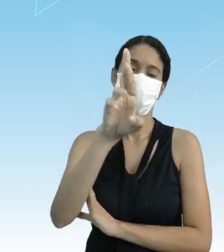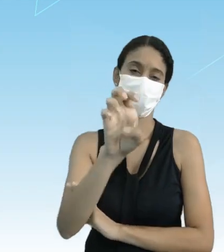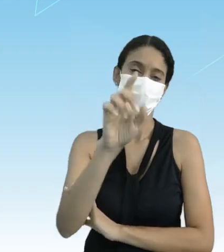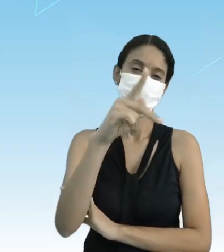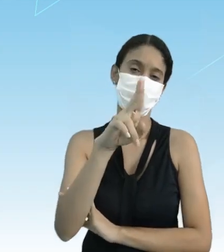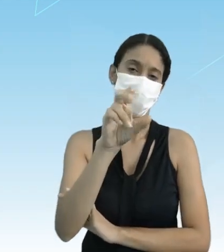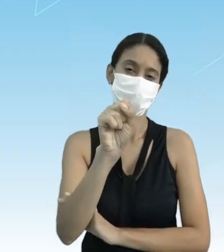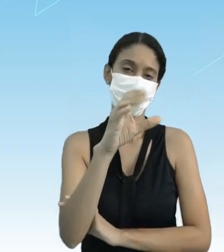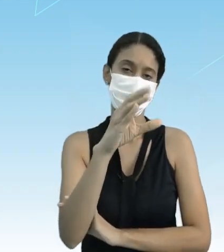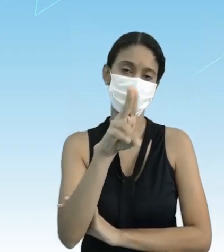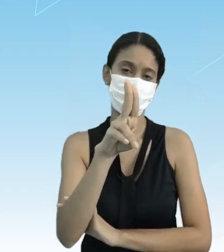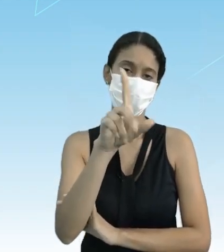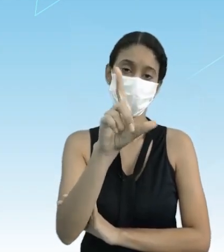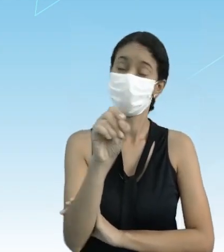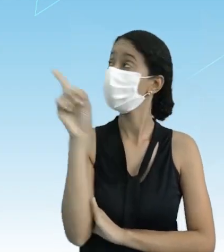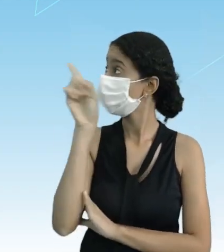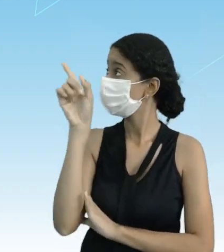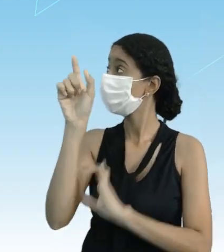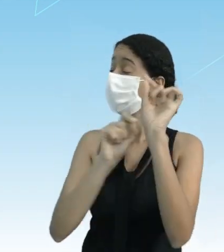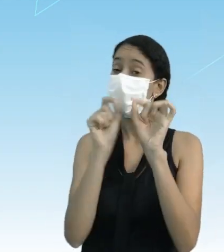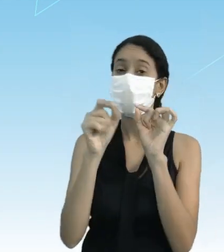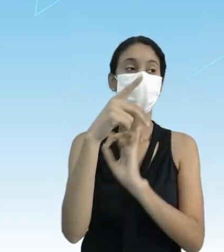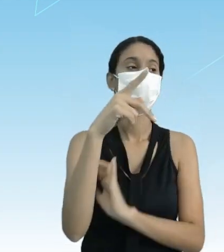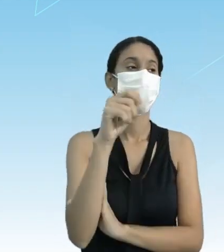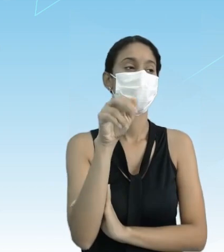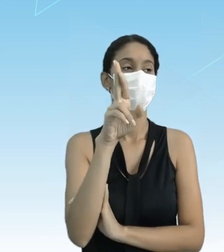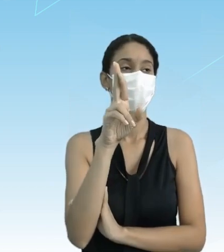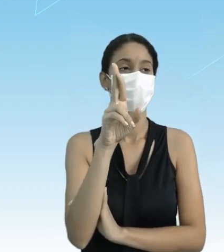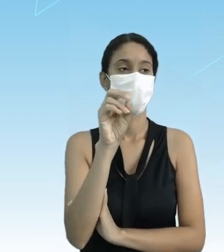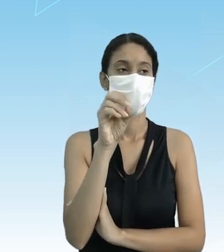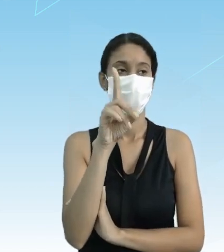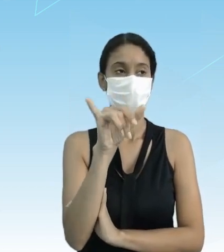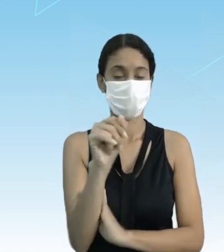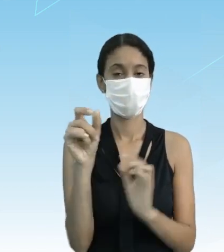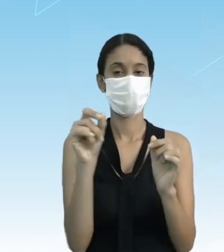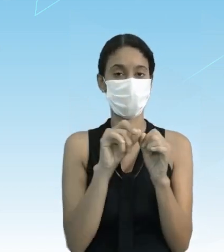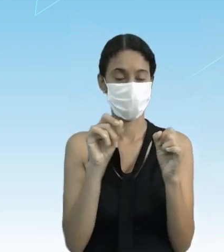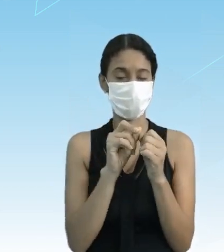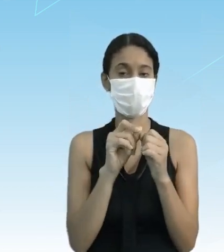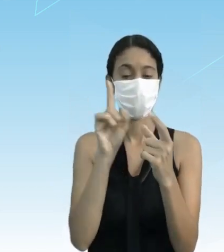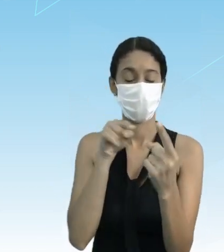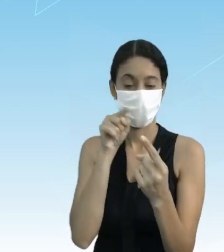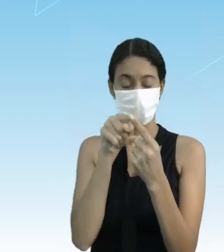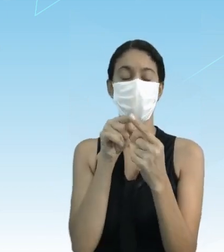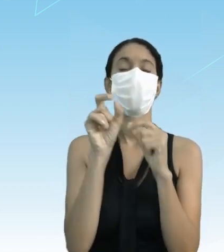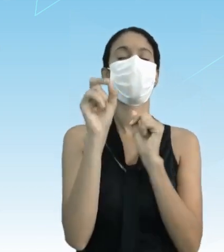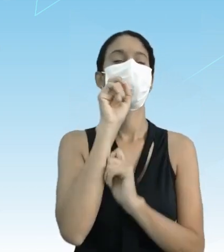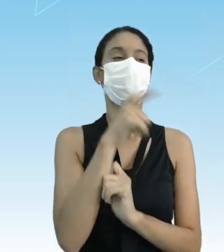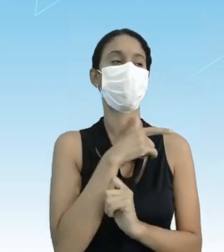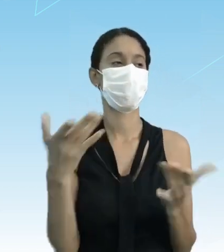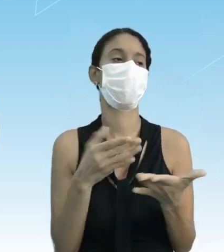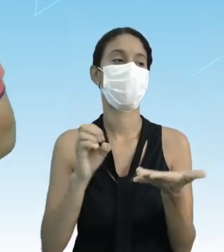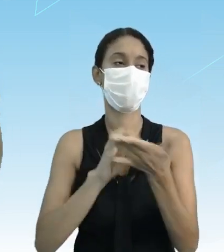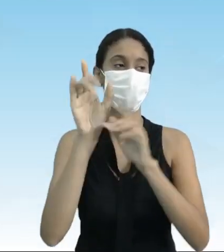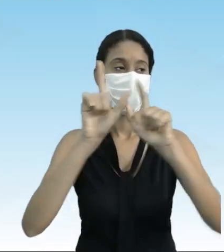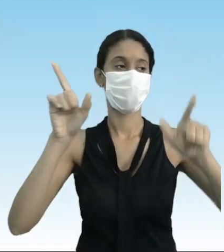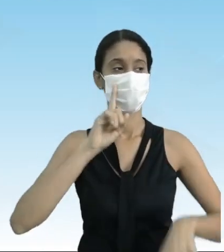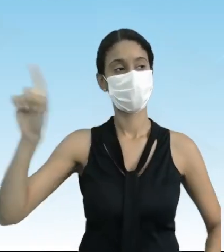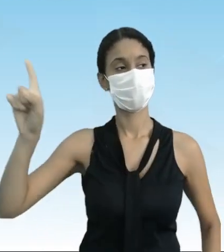TCF fazendo uma paródia? Pode, depende do seu professor. Lembrar que ele vai estabelecer as